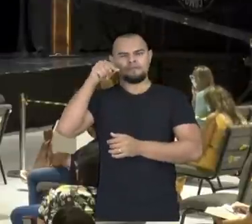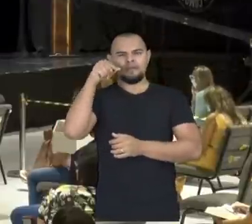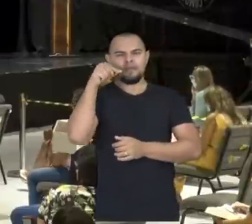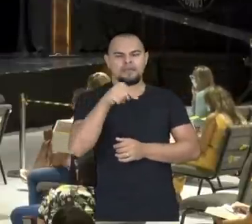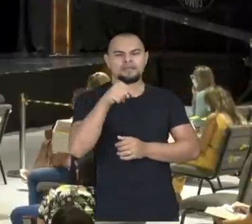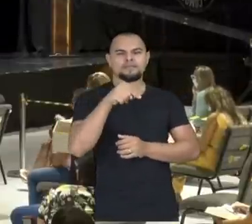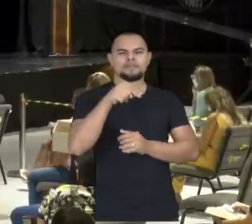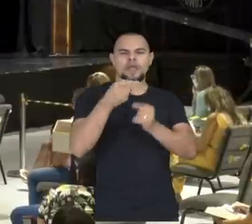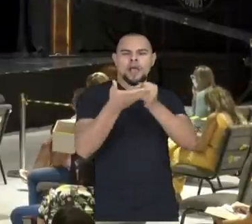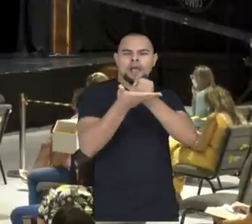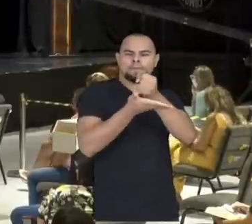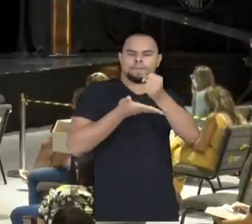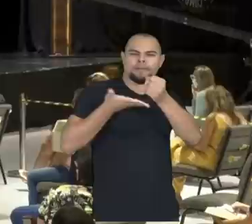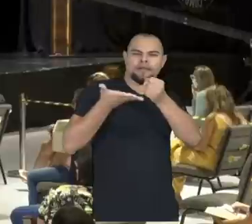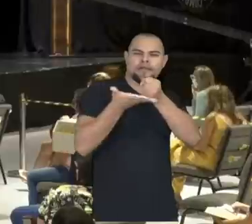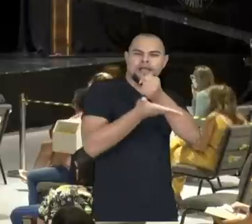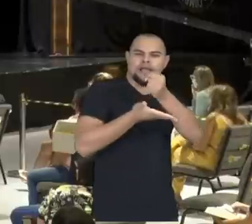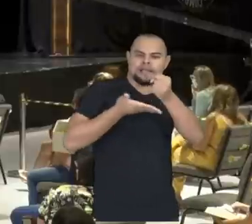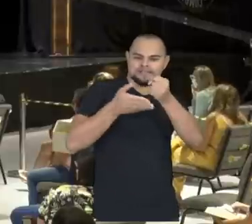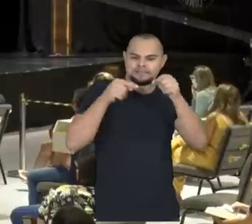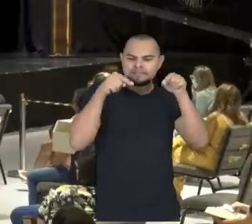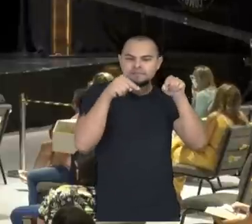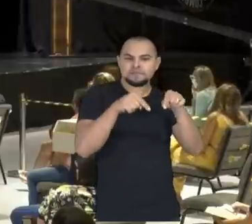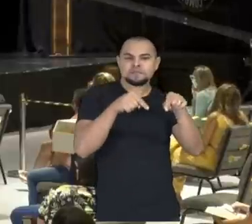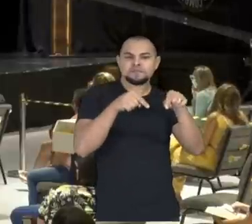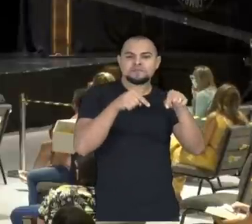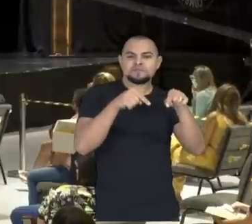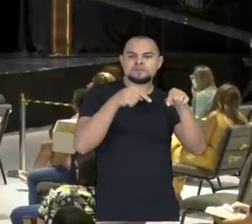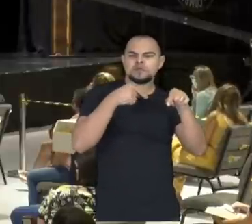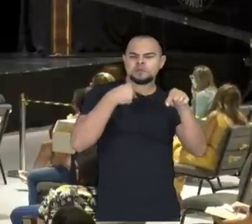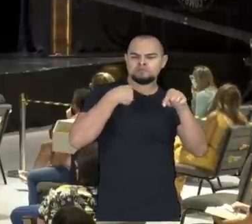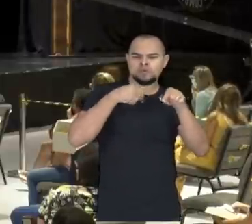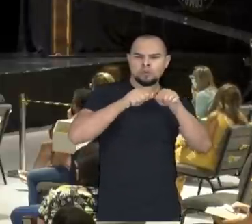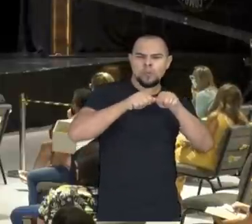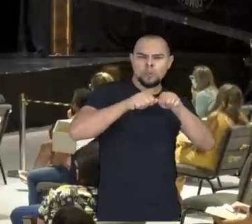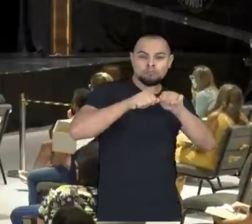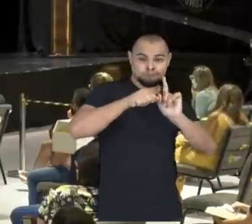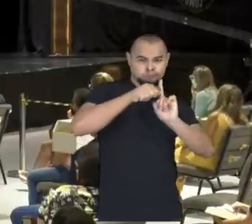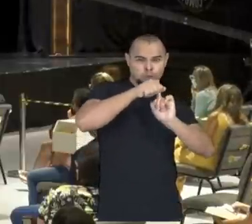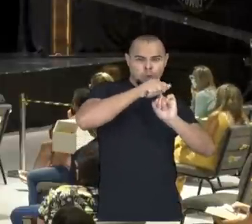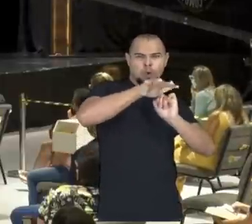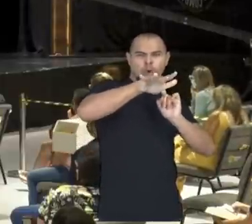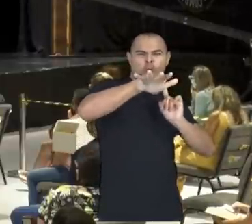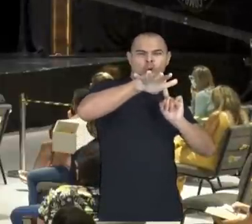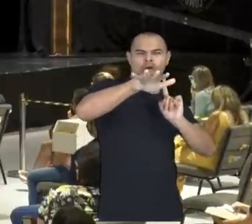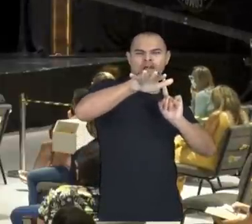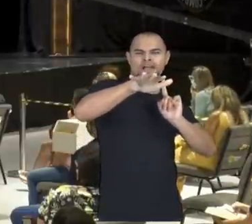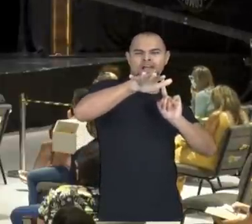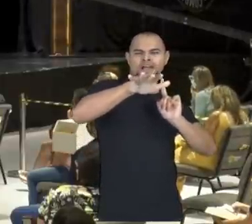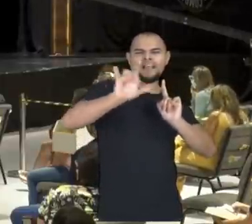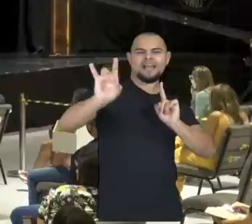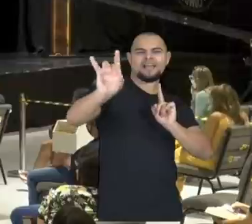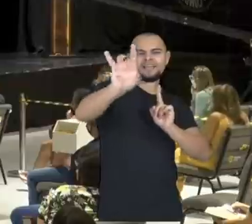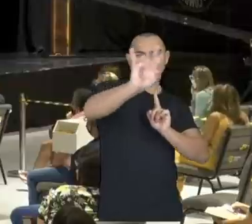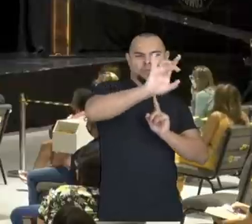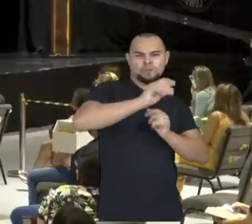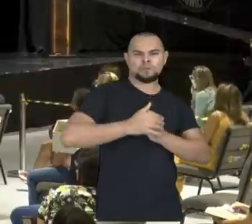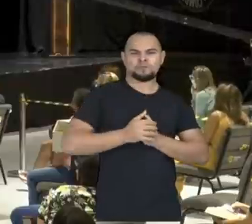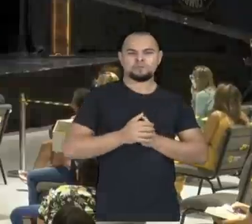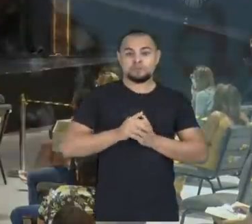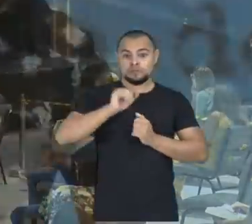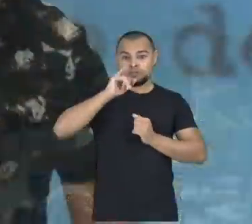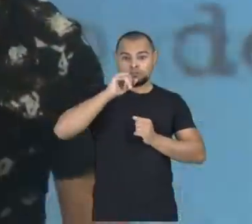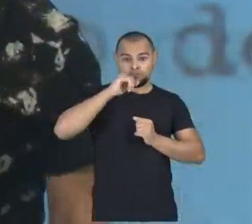o fundamento, Pedro, sobre o qual eu erguerei a minha igreja. É como se ele dissesse isso, tire isso e a